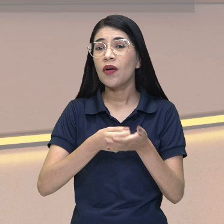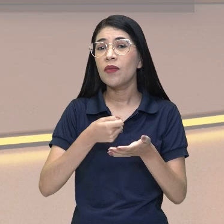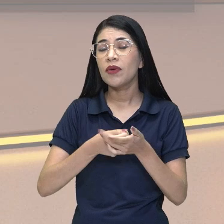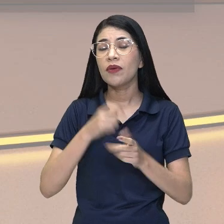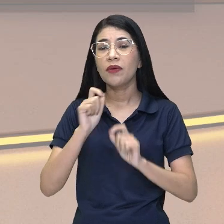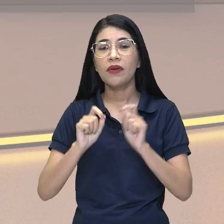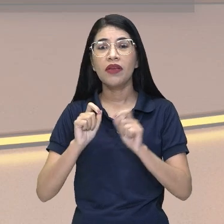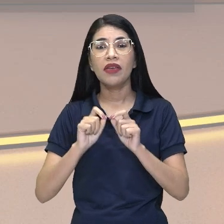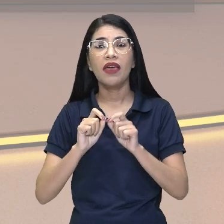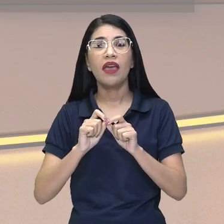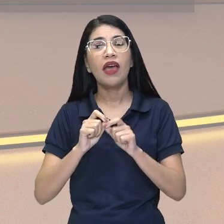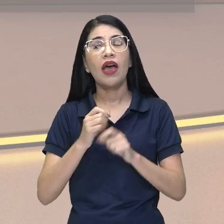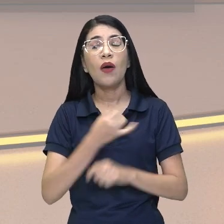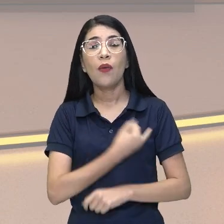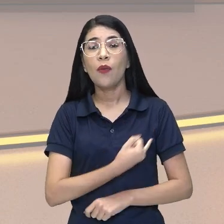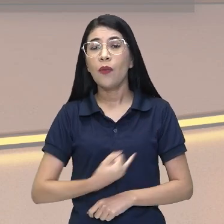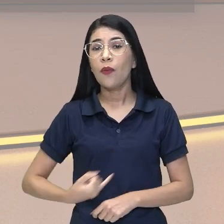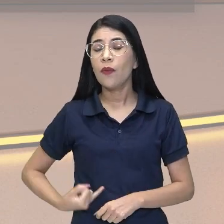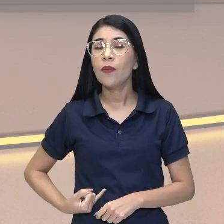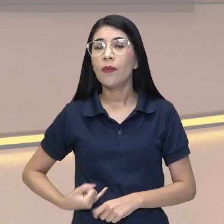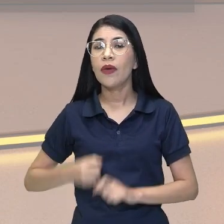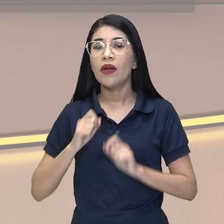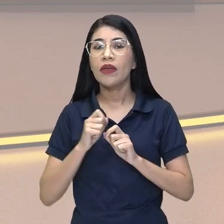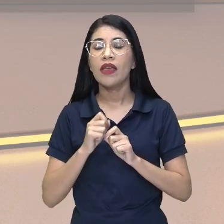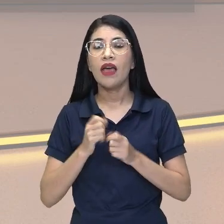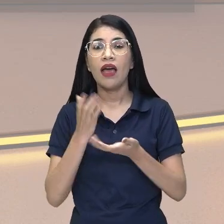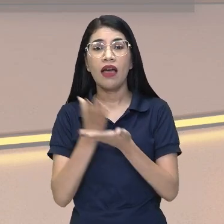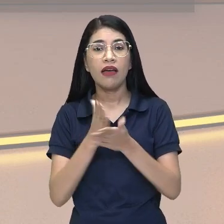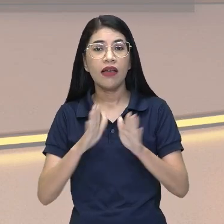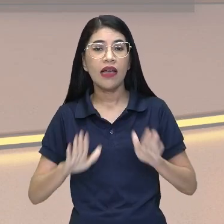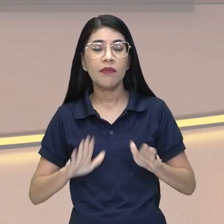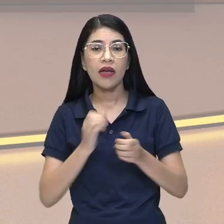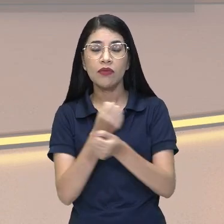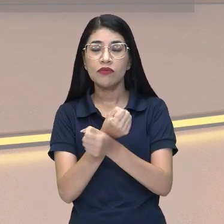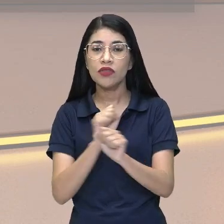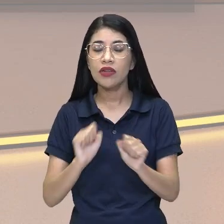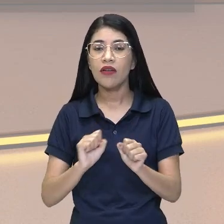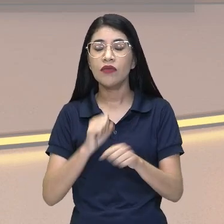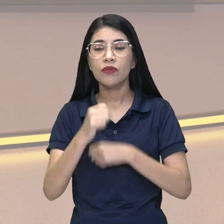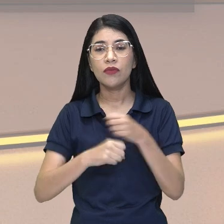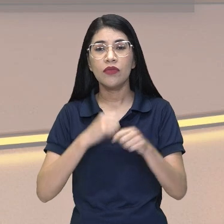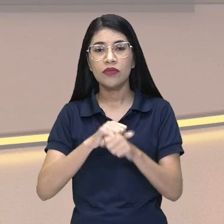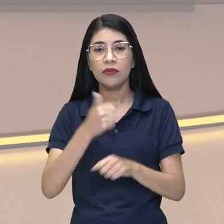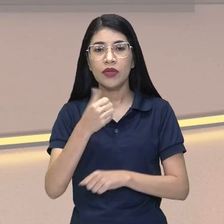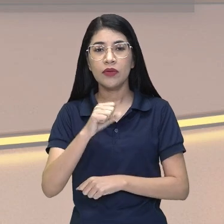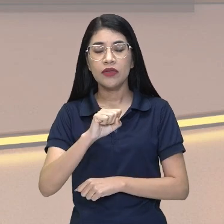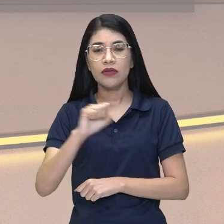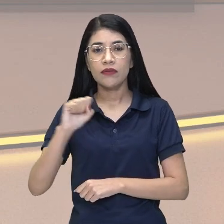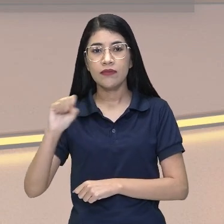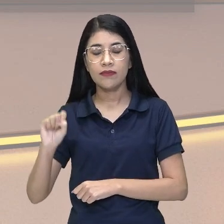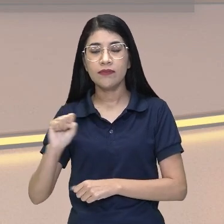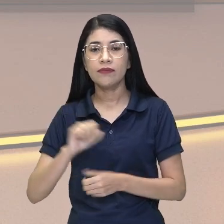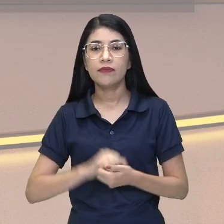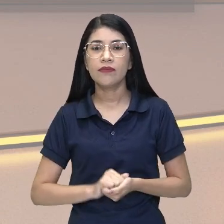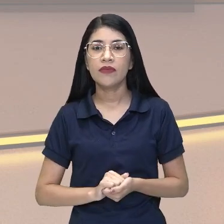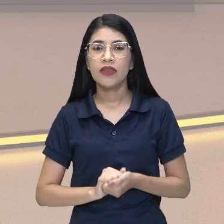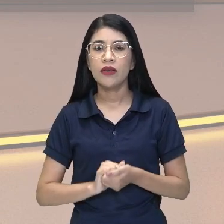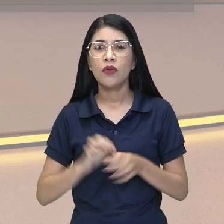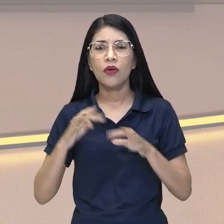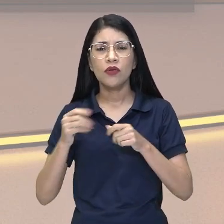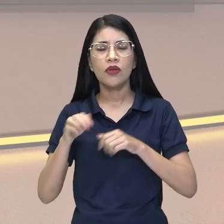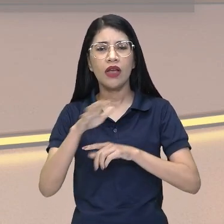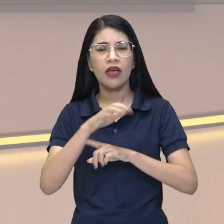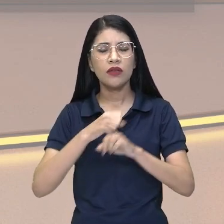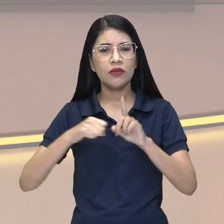Império a suprimir a escravidão em 1888. Então, vejam que toda a mobilização da